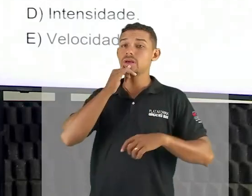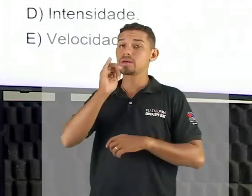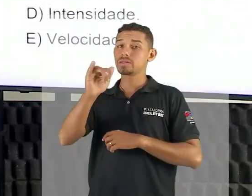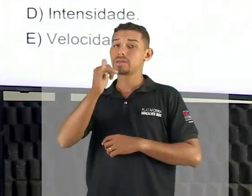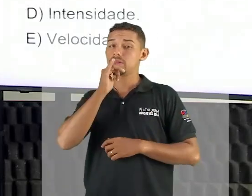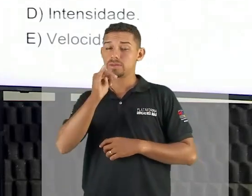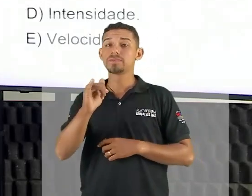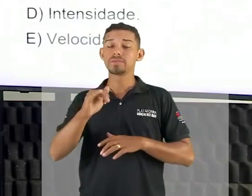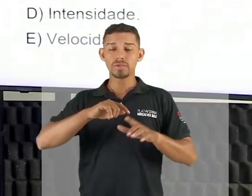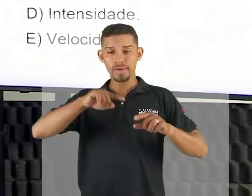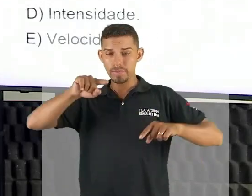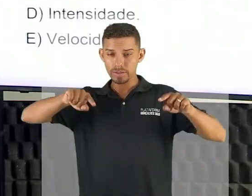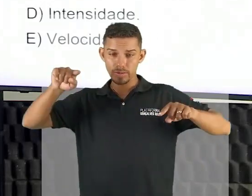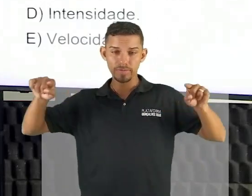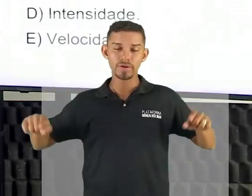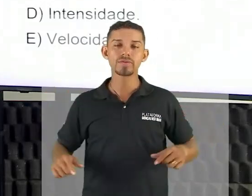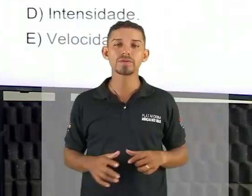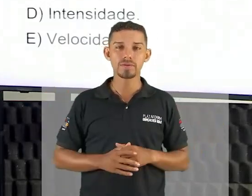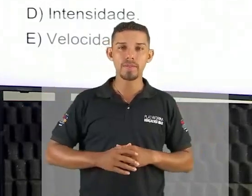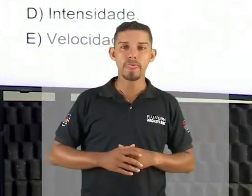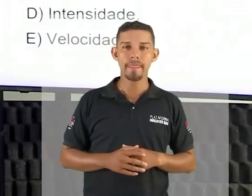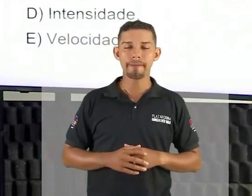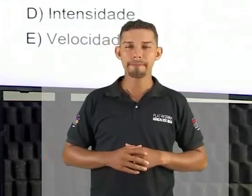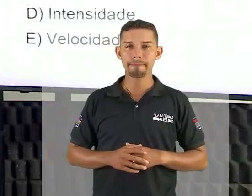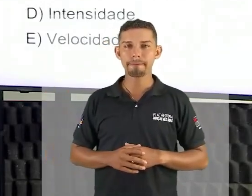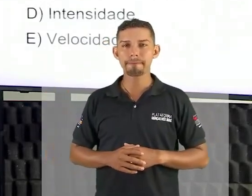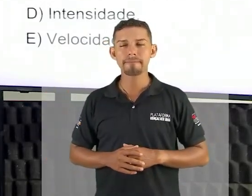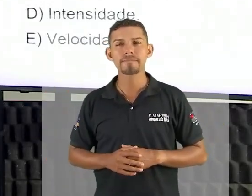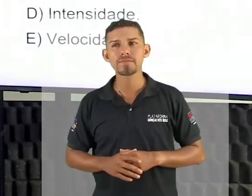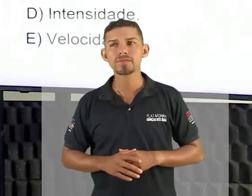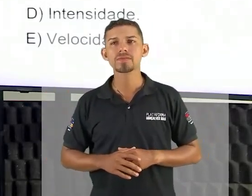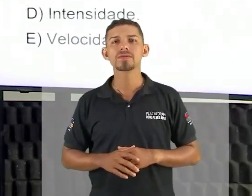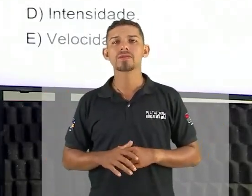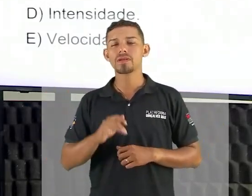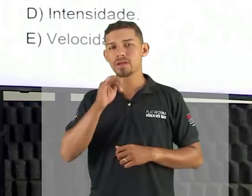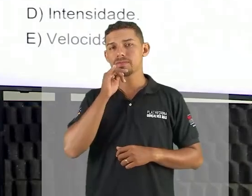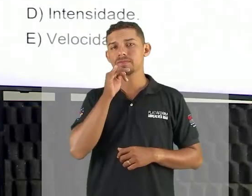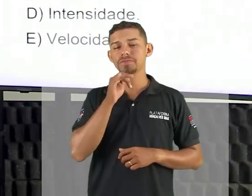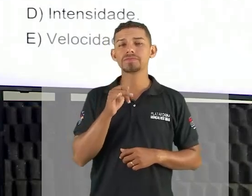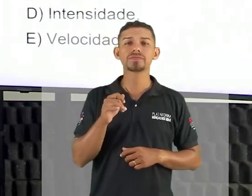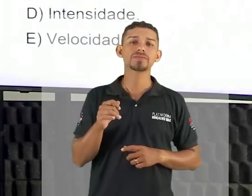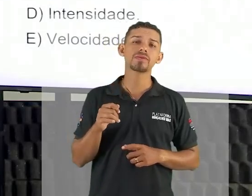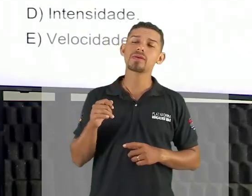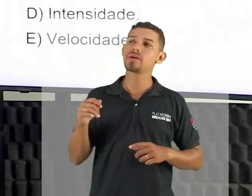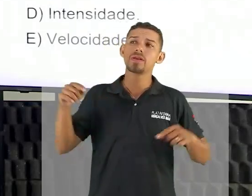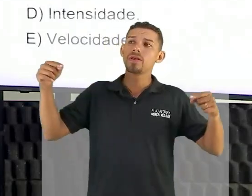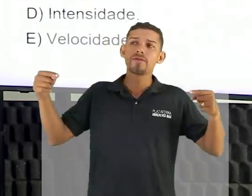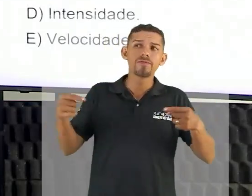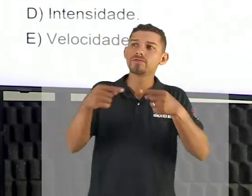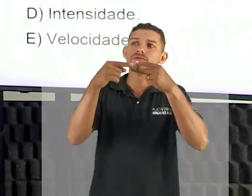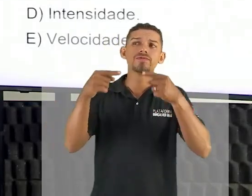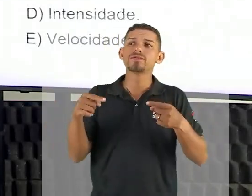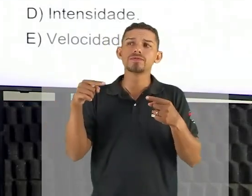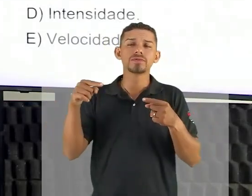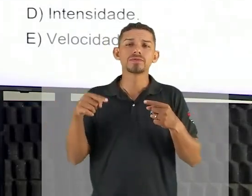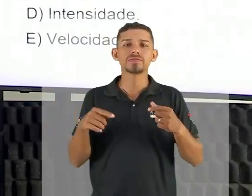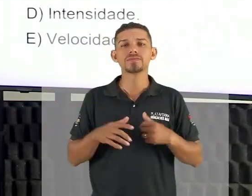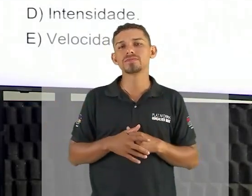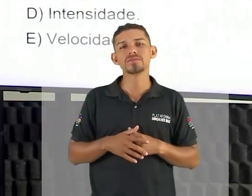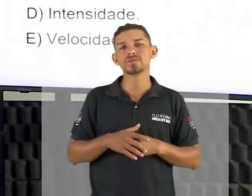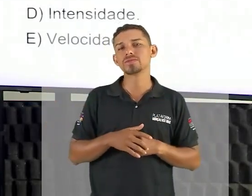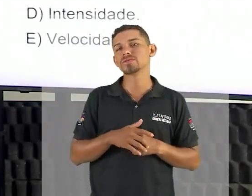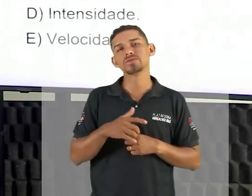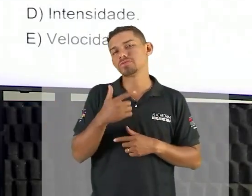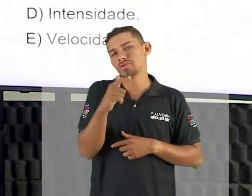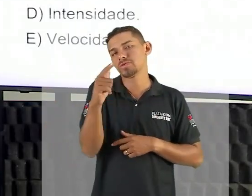energia na mesma frequência joad se o fornecimento de energia não for na mesma frequência